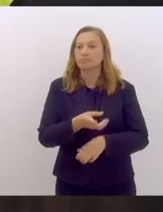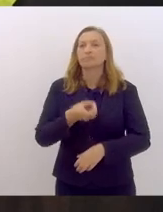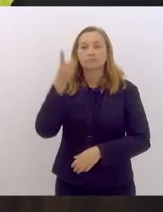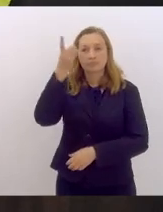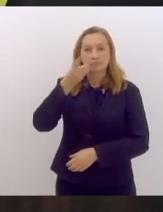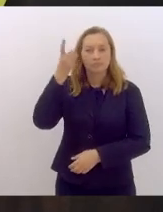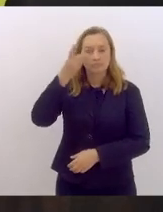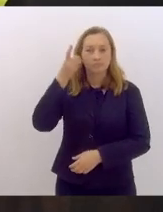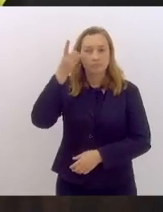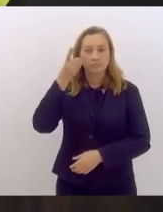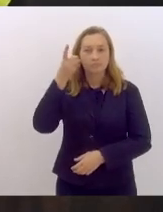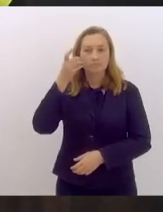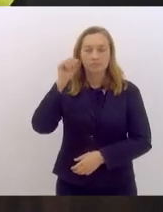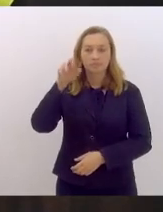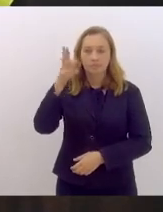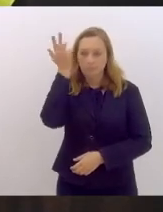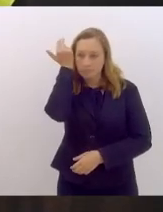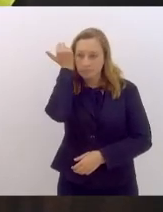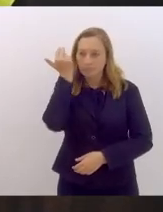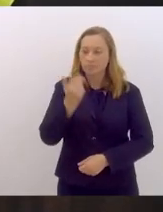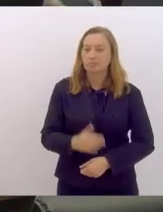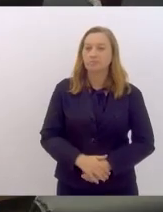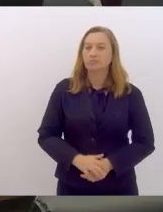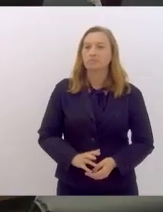Controle, deputado Eliomar Coelho.